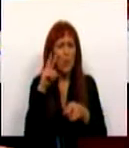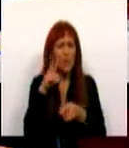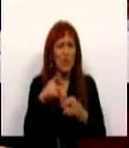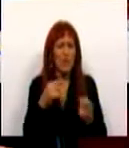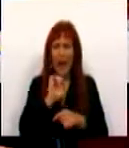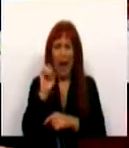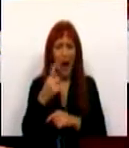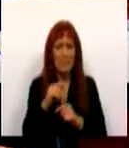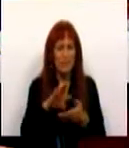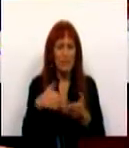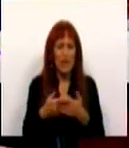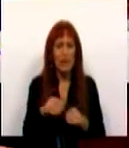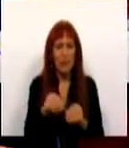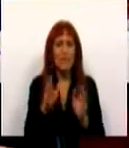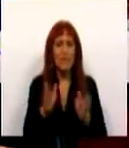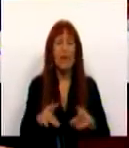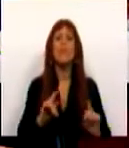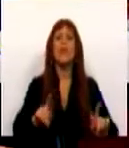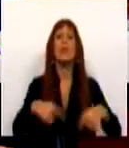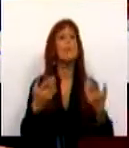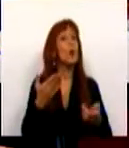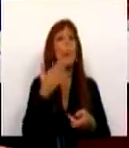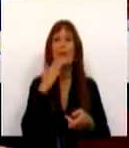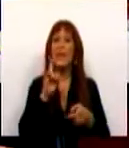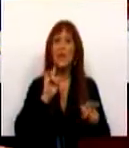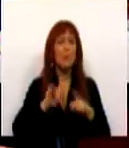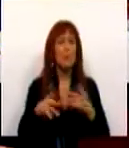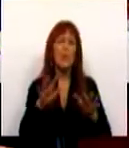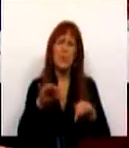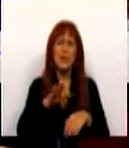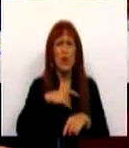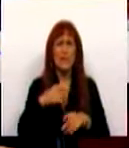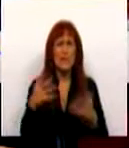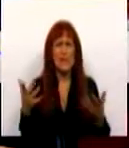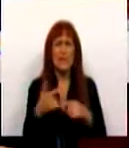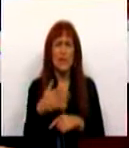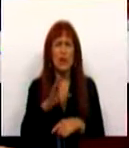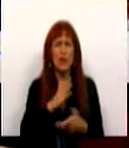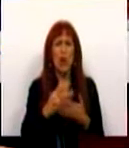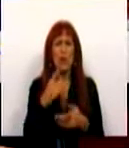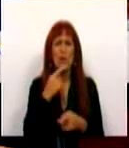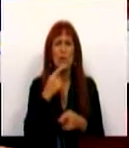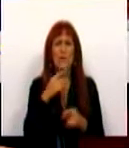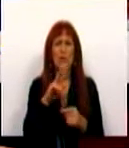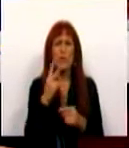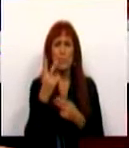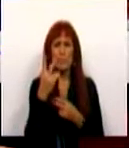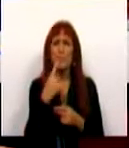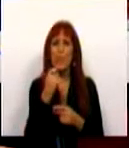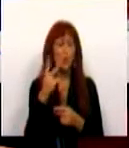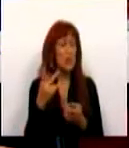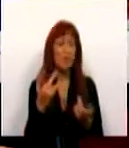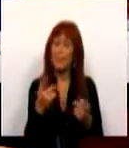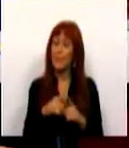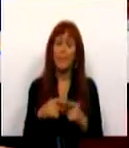ser rapidamente colocada no terreno. Depois ainda obrigado, na questão, eu termino já, Sr. Presidente, agradecia. Só falando em duas questões. Que a questão